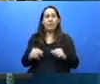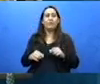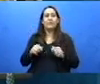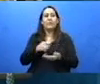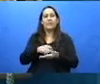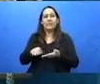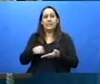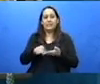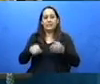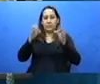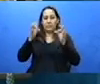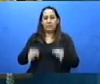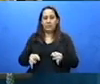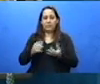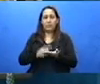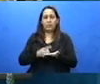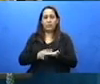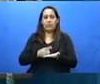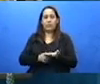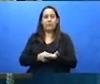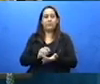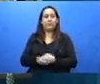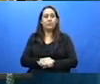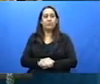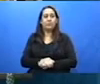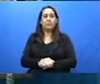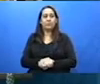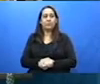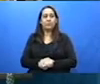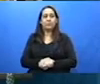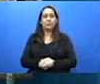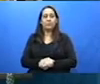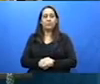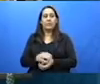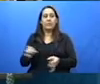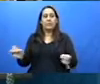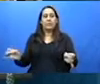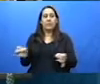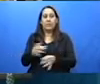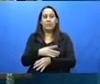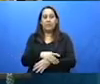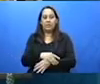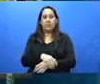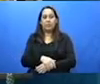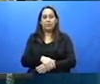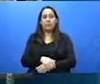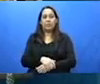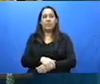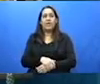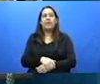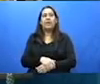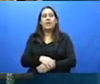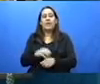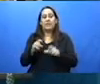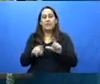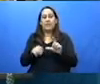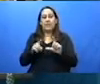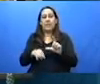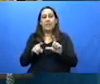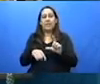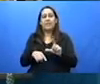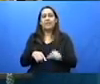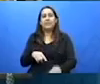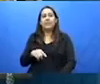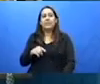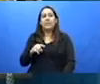certo. Combinado? Então, nós terminamos agora essas consoantes.